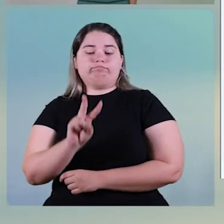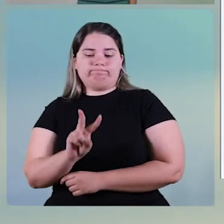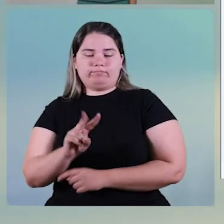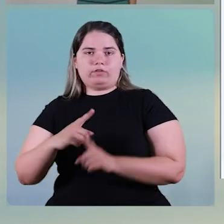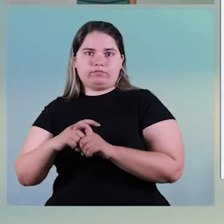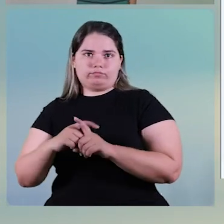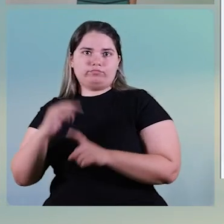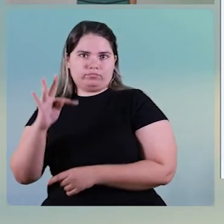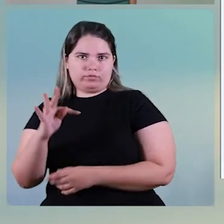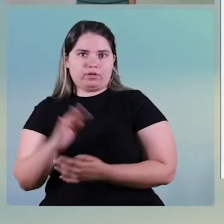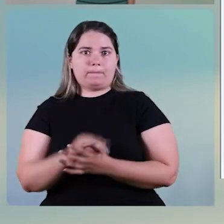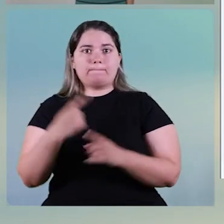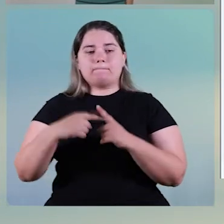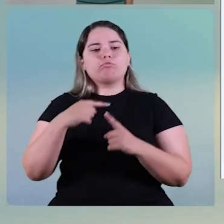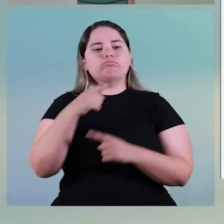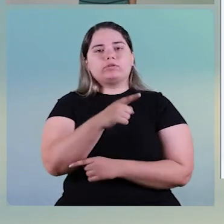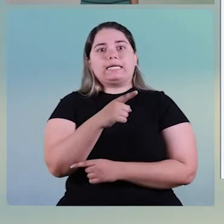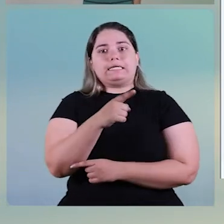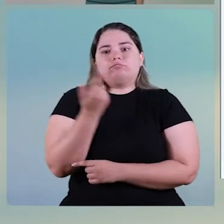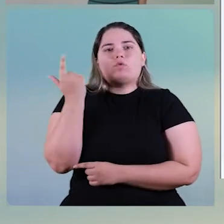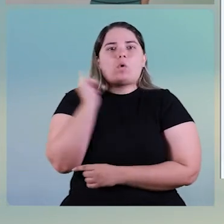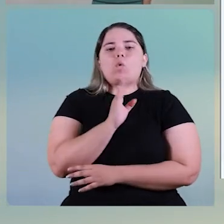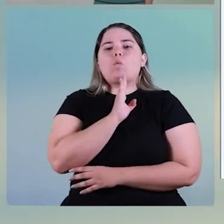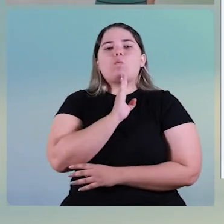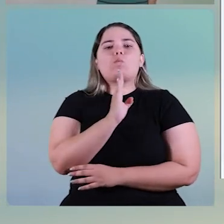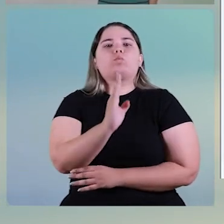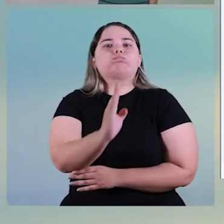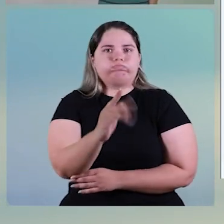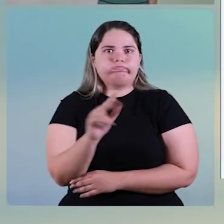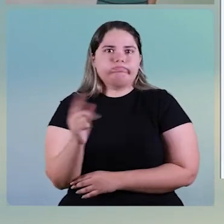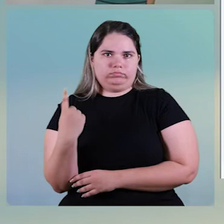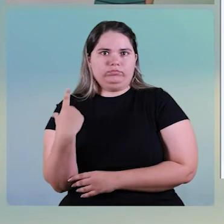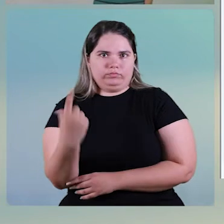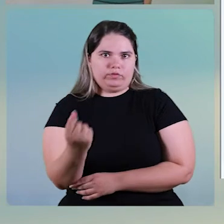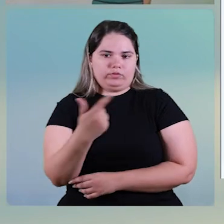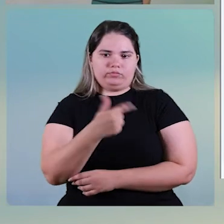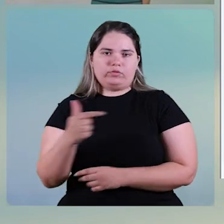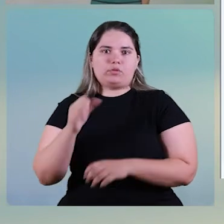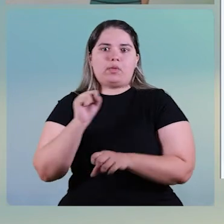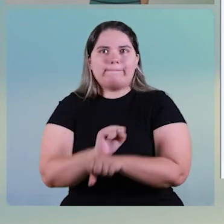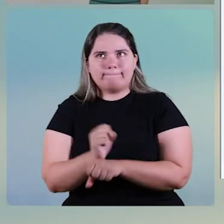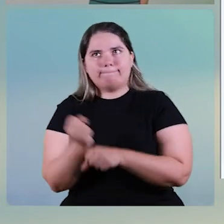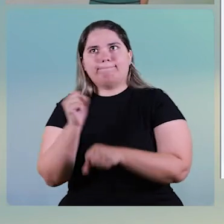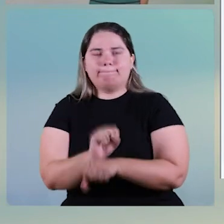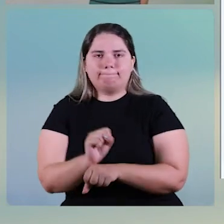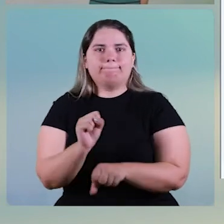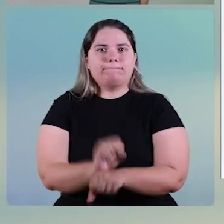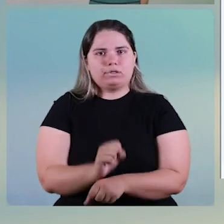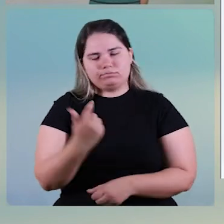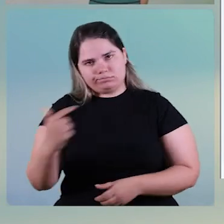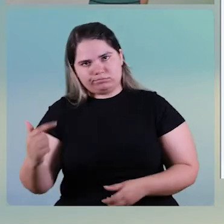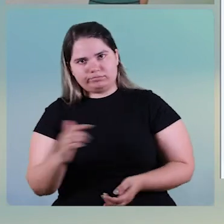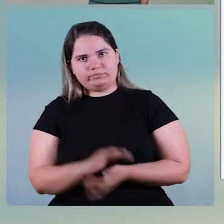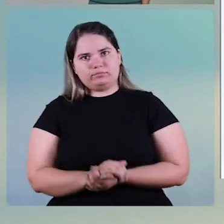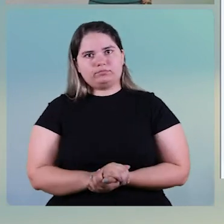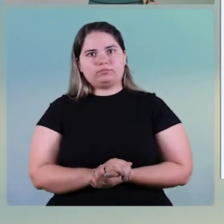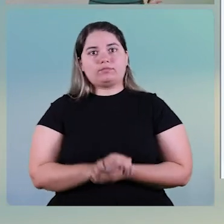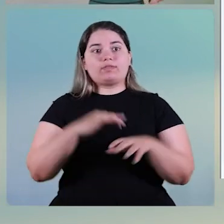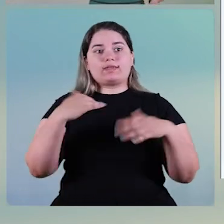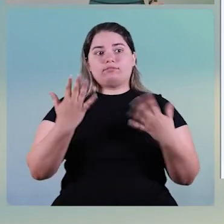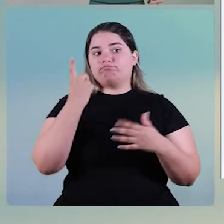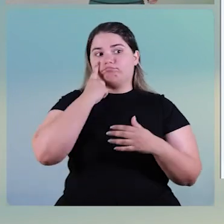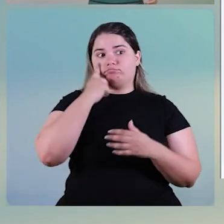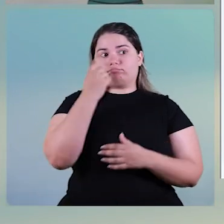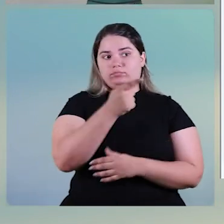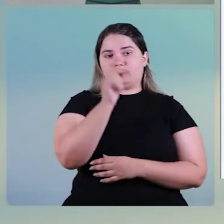20 metros por segundo. Então, observe aí, o automóvel parte do semáforo O, vai passar